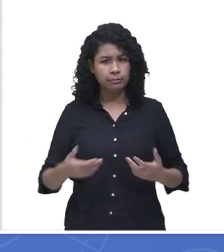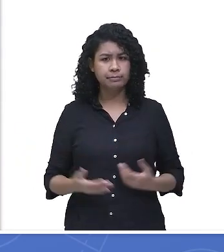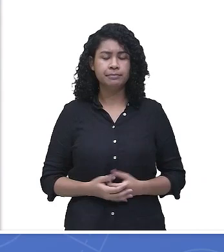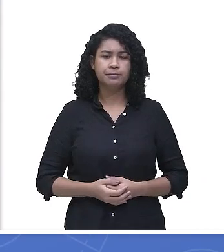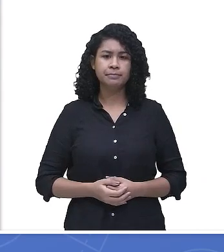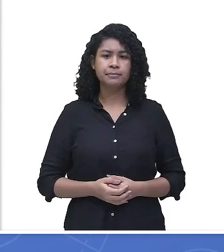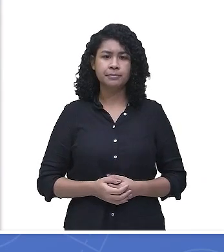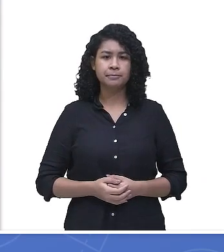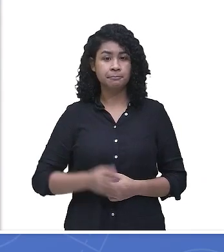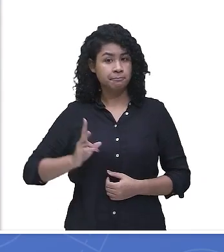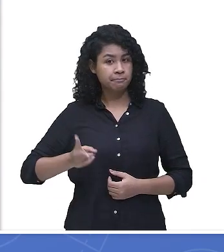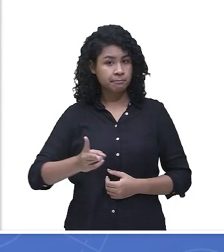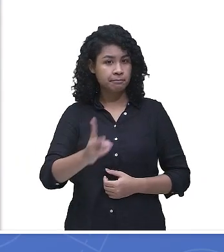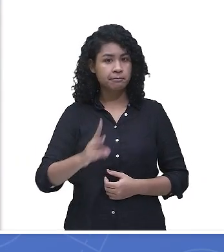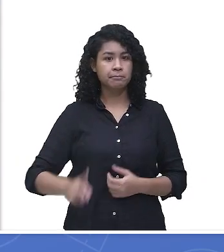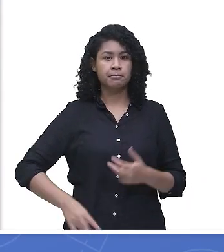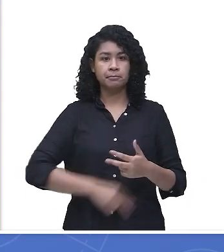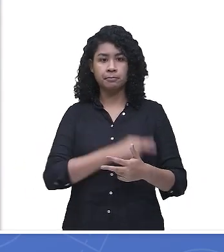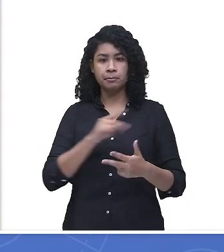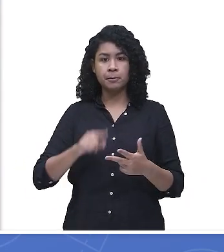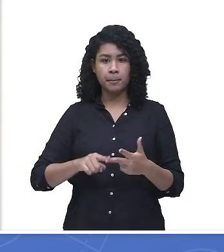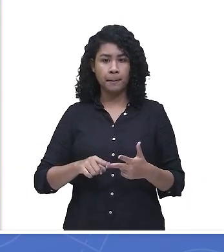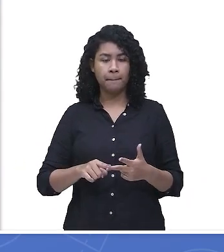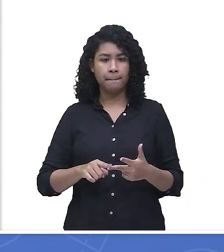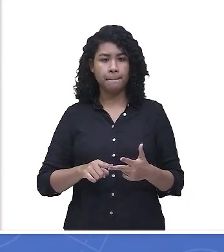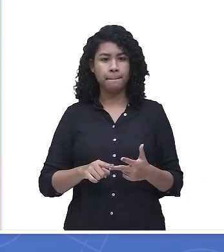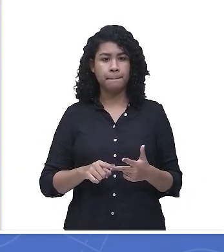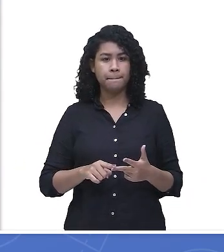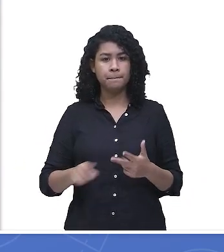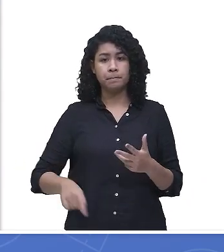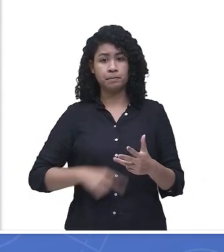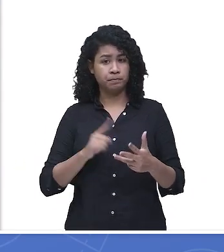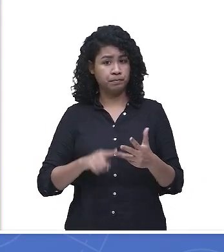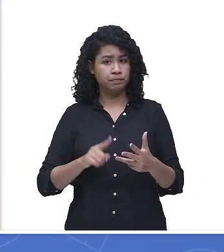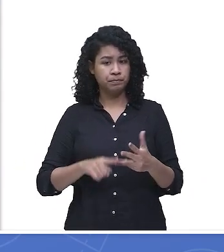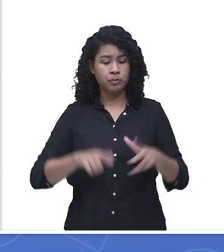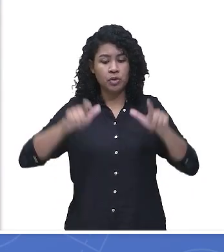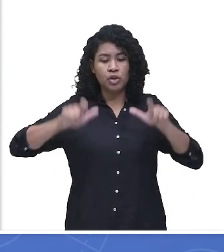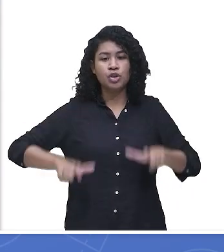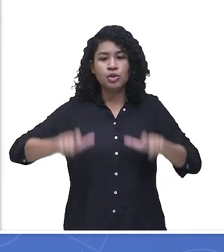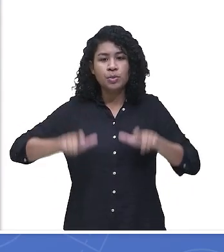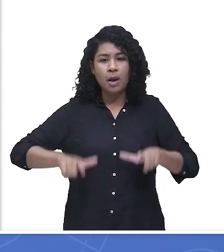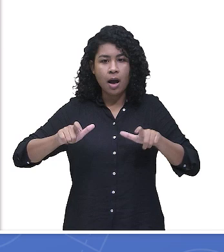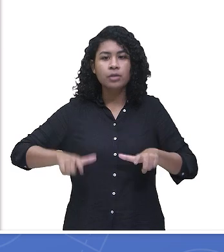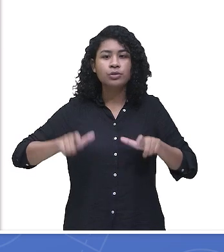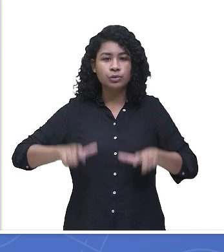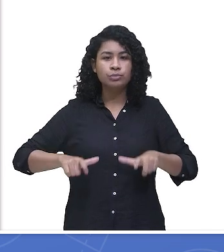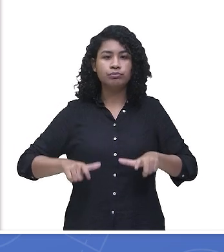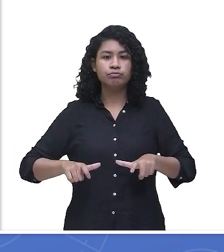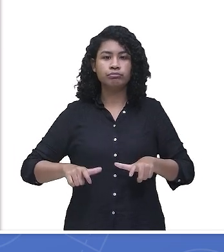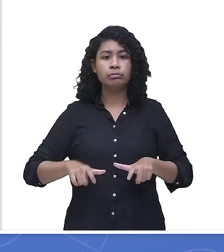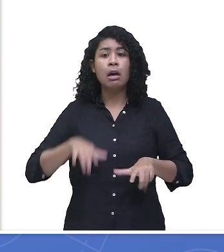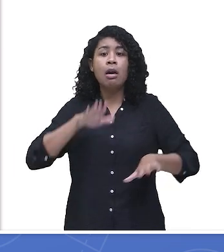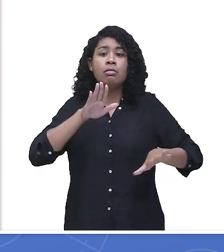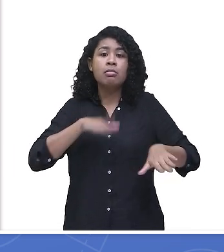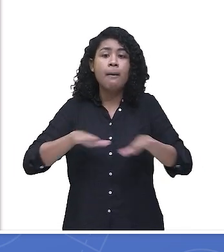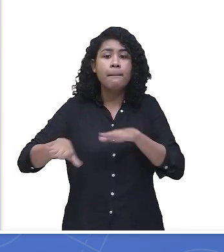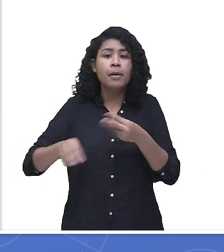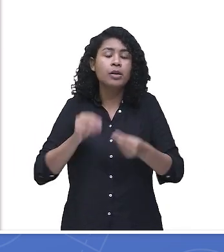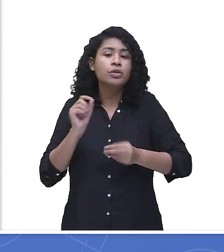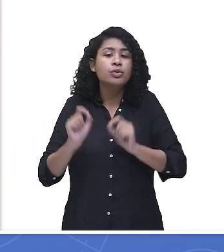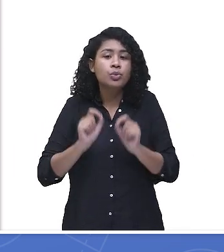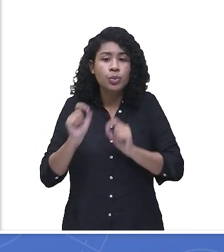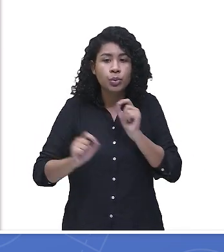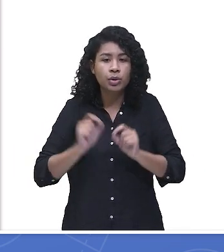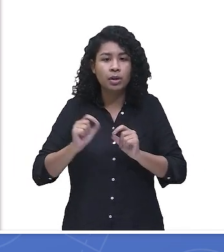Vamos na sequência? O espaço. Tempo e espaço são definidos pela pluralidade dramática. Lembram que eu mencionei que